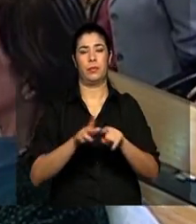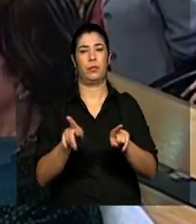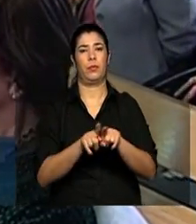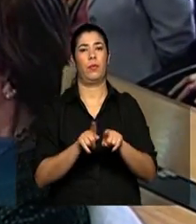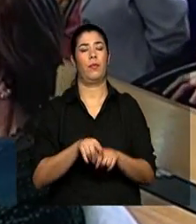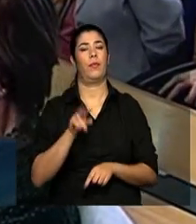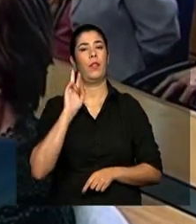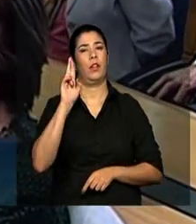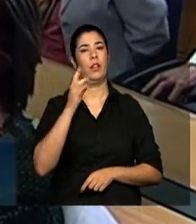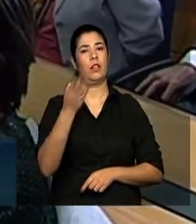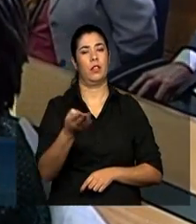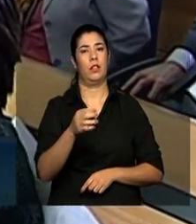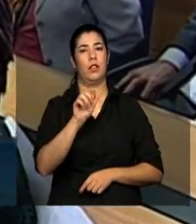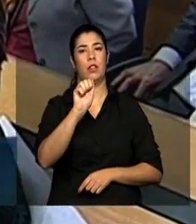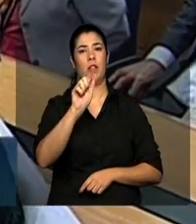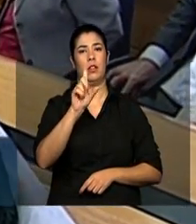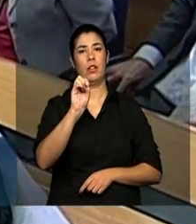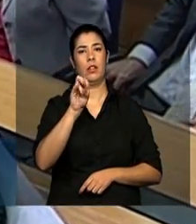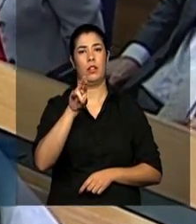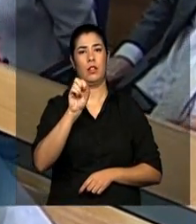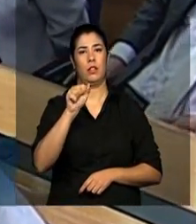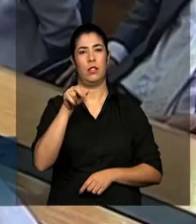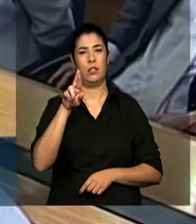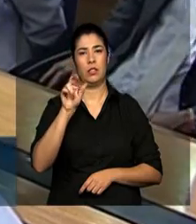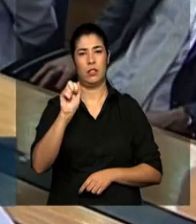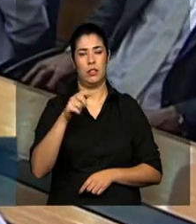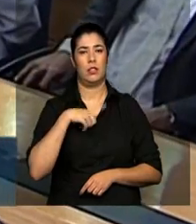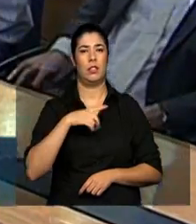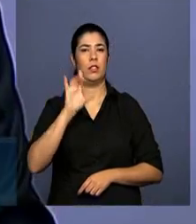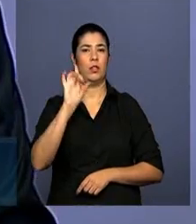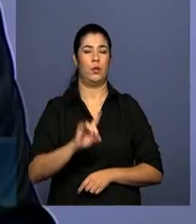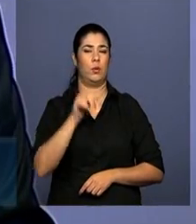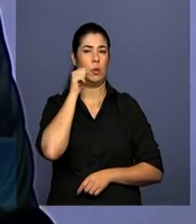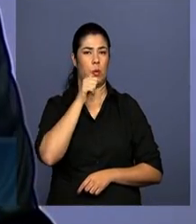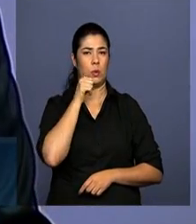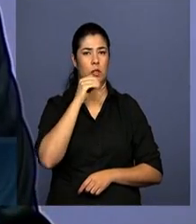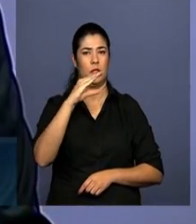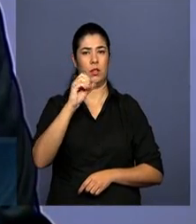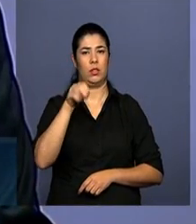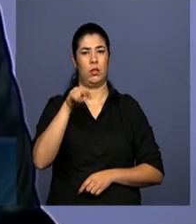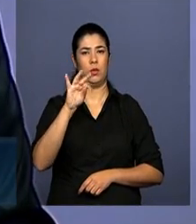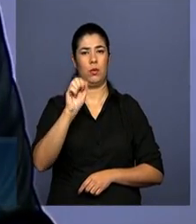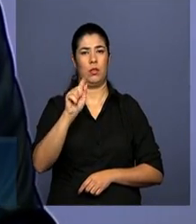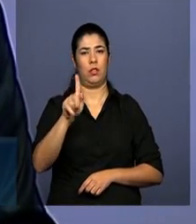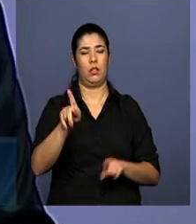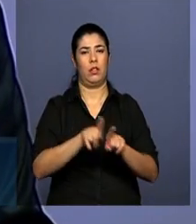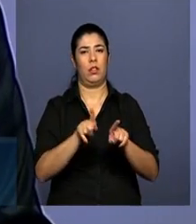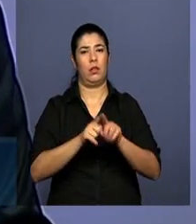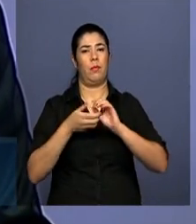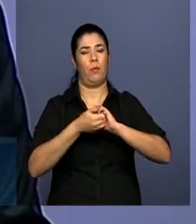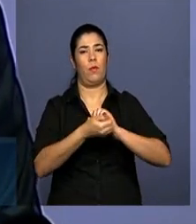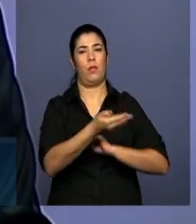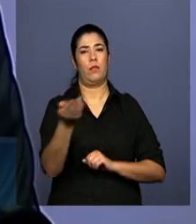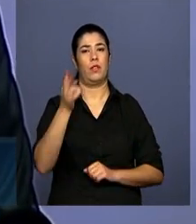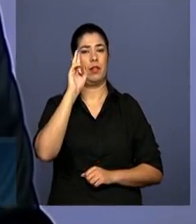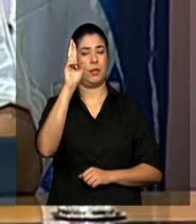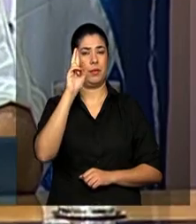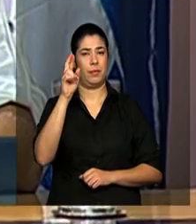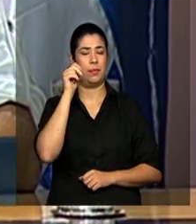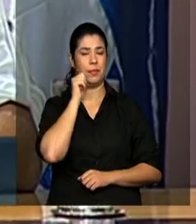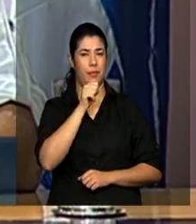da Alessandra Luna, diretora da Secretaria de Mulheres da CONTAG, saudar a todos as representantes de movimento de